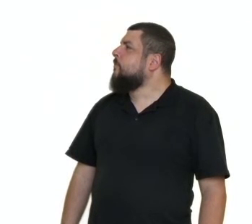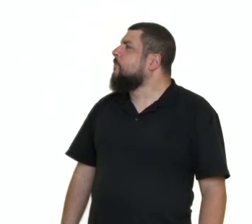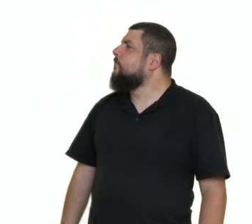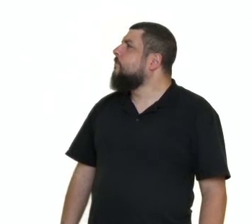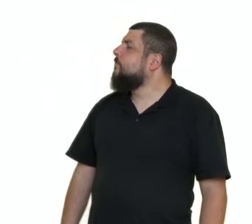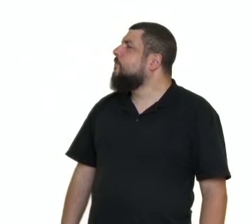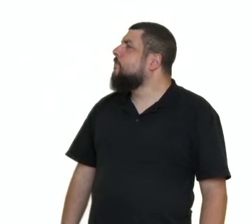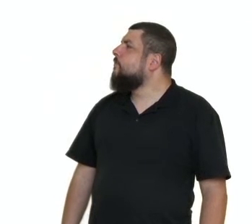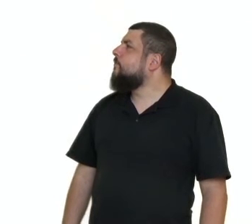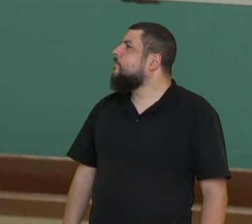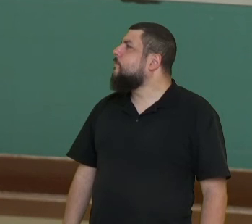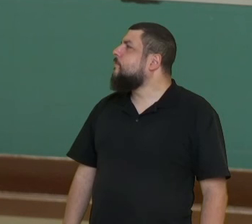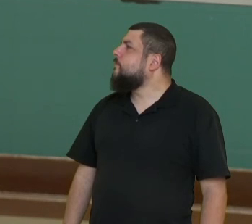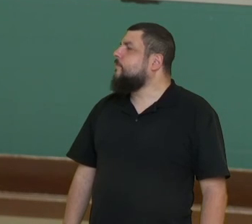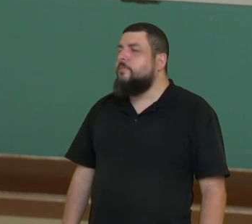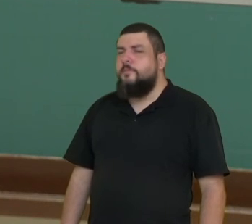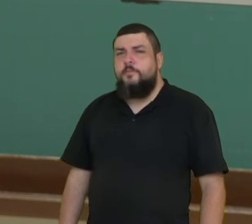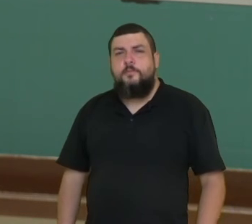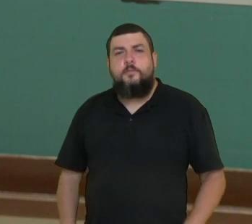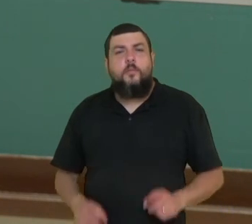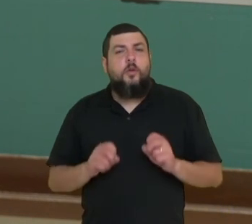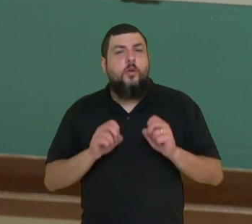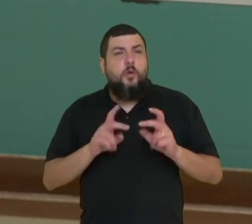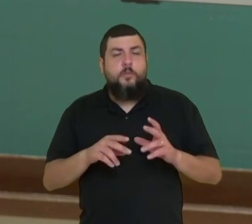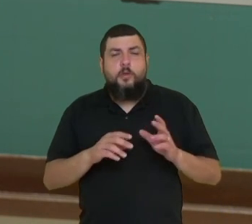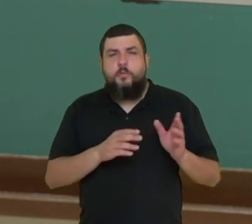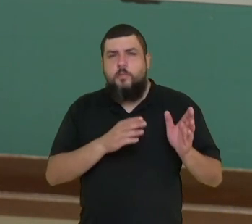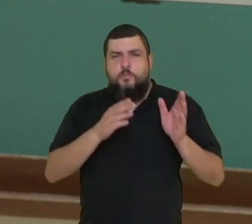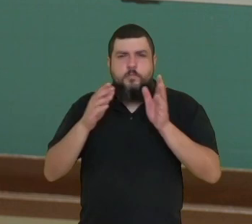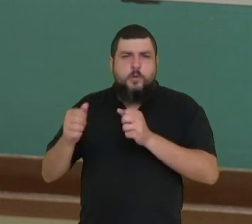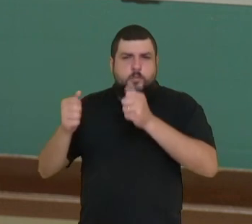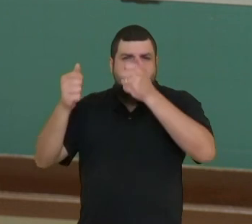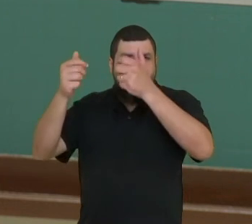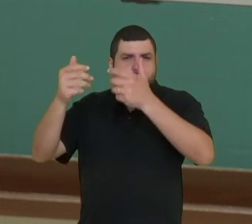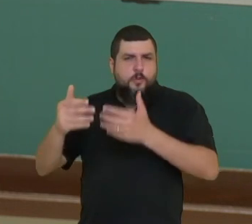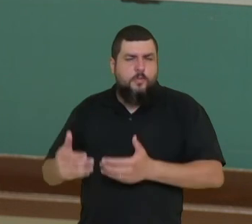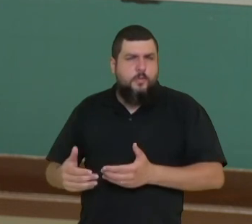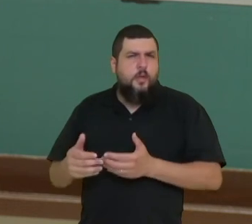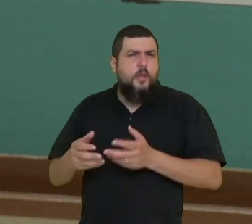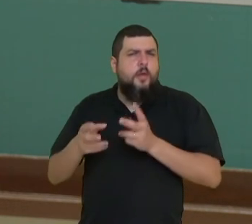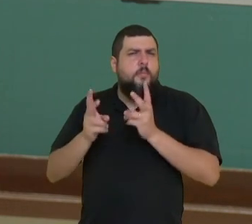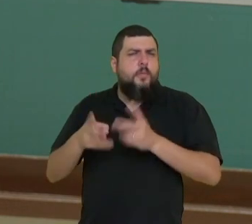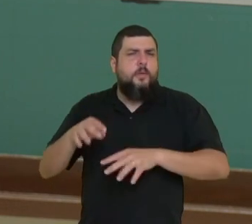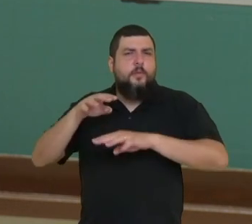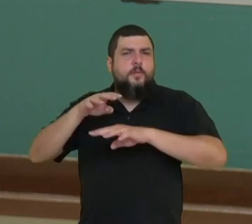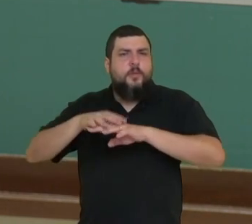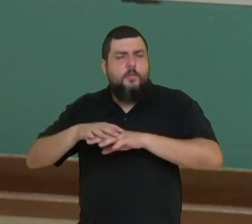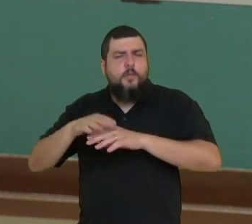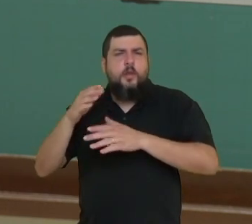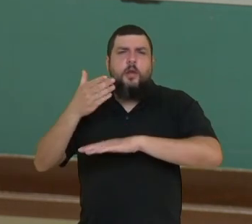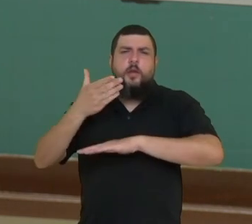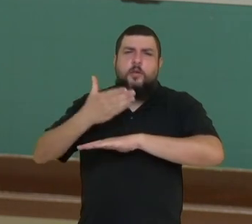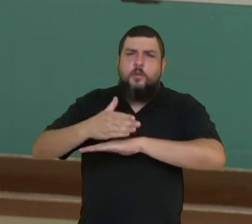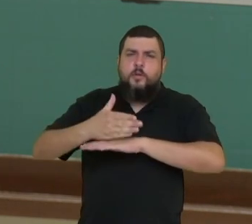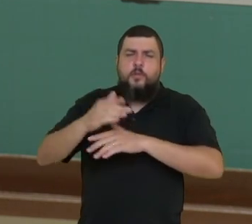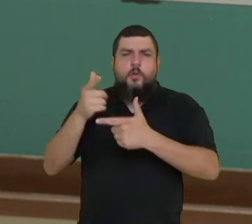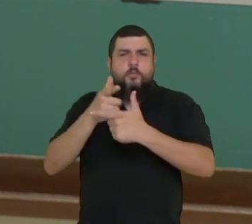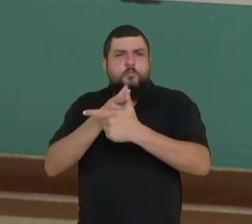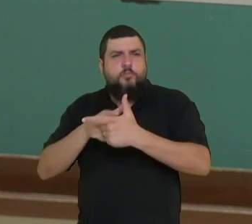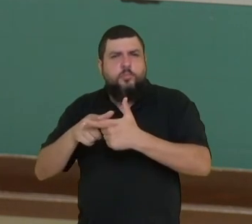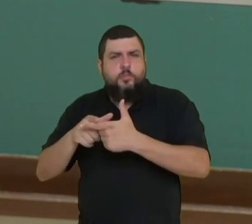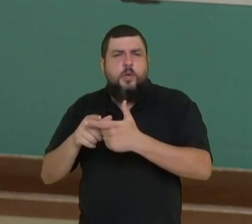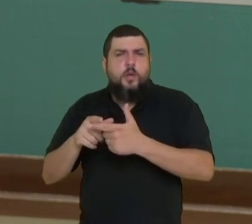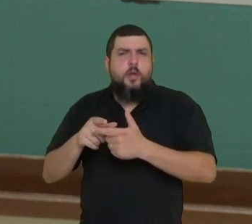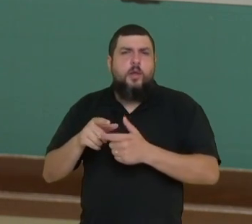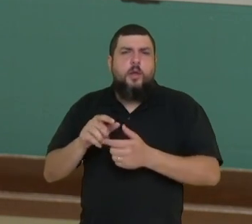aí, meus queridos, é a velha matemática que a gente conhece aqui, a velha matemática. Vamos resolver da melhor maneira que você acha.